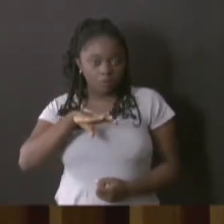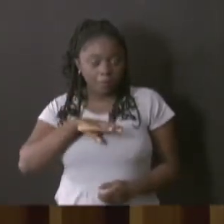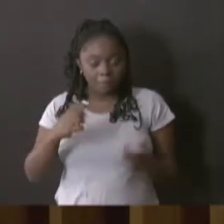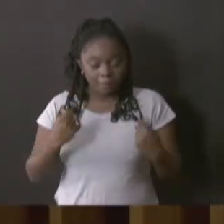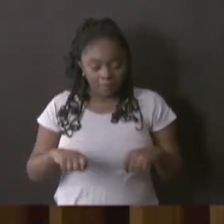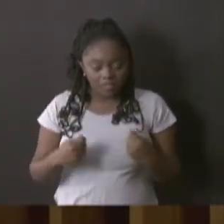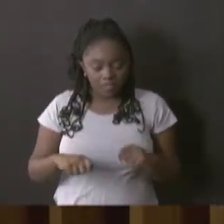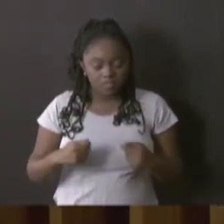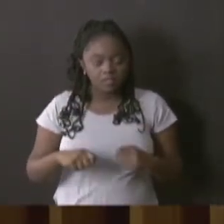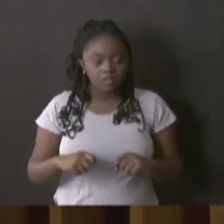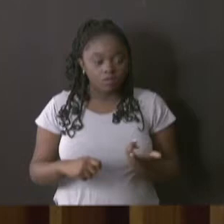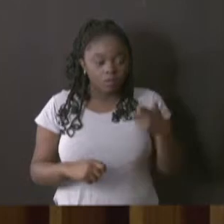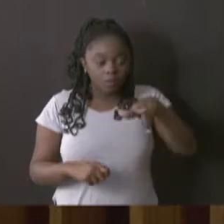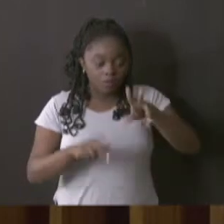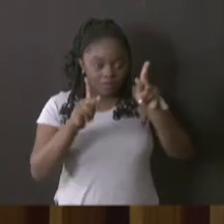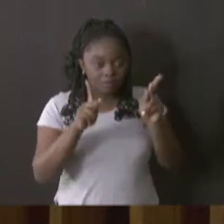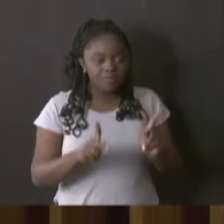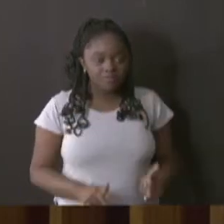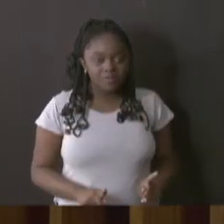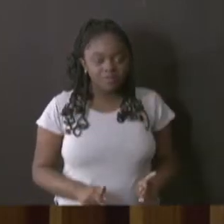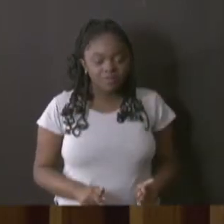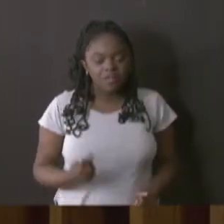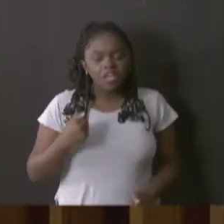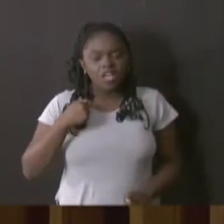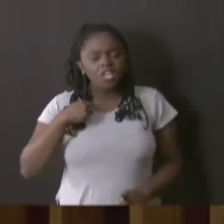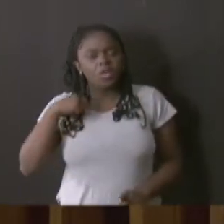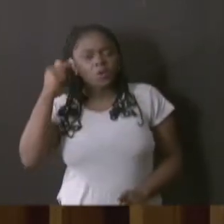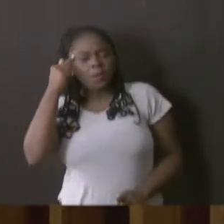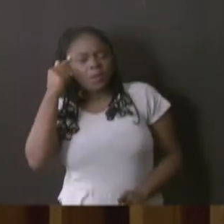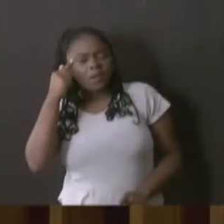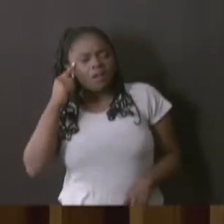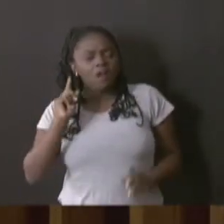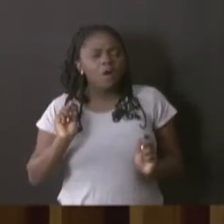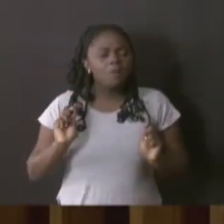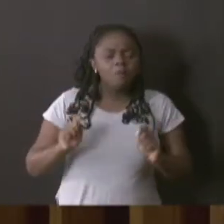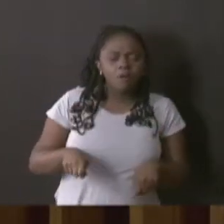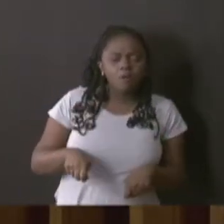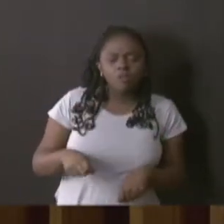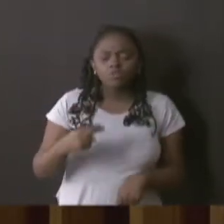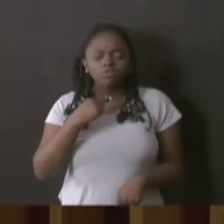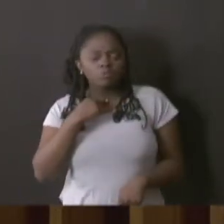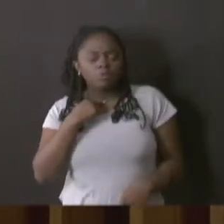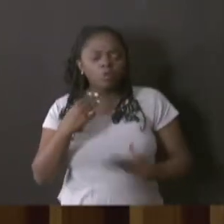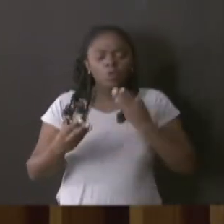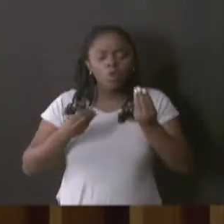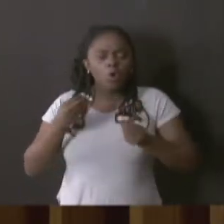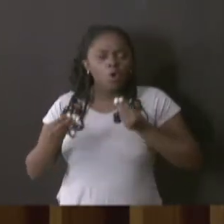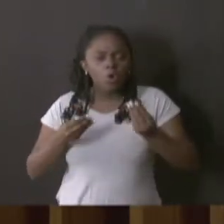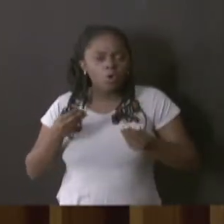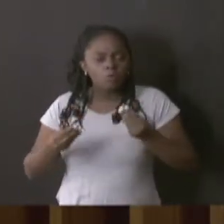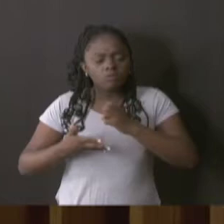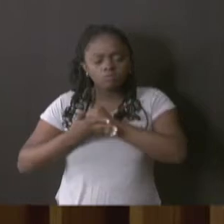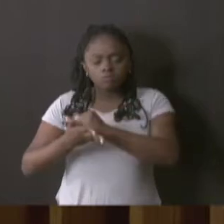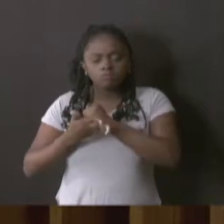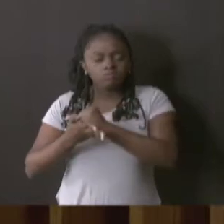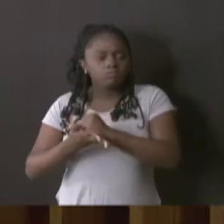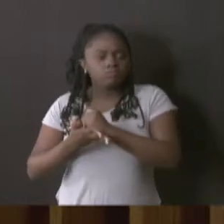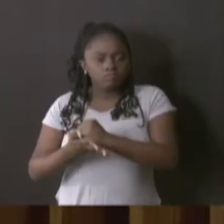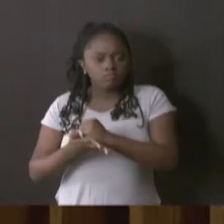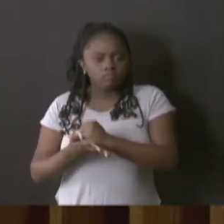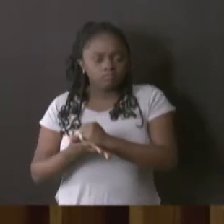mediação. Essa mediação, eu entendo que pode comprometer, não pode, assim, a fluidez. Não, não que não... É